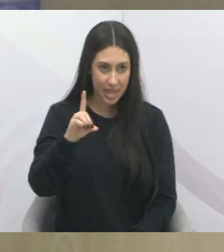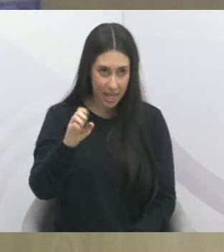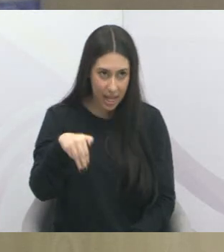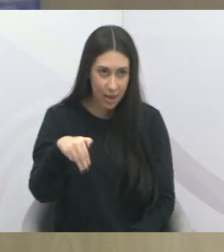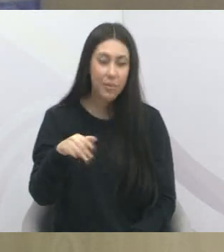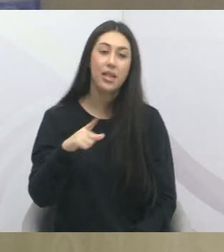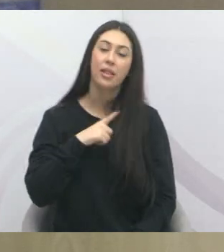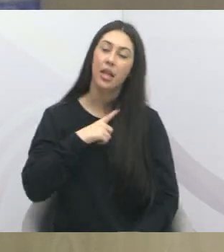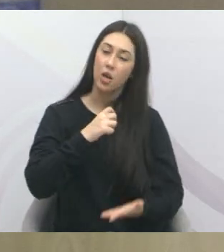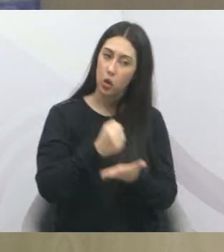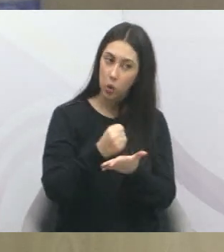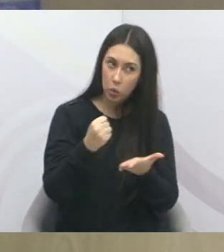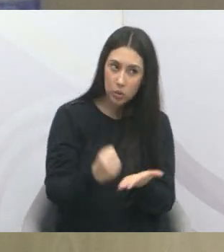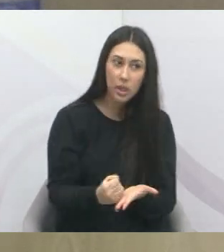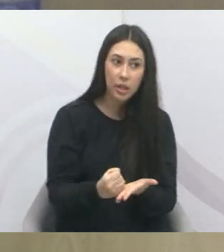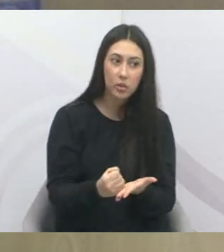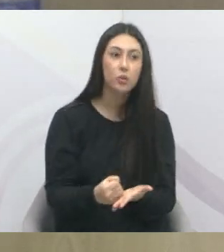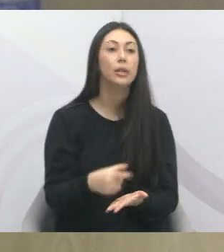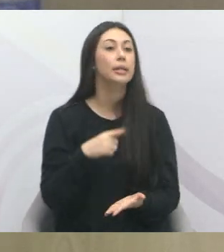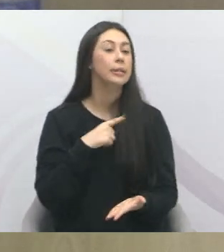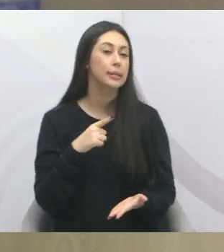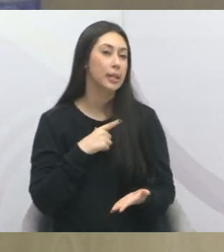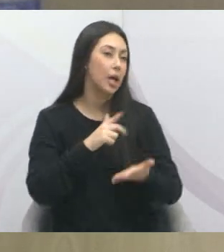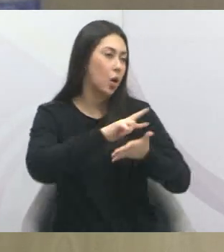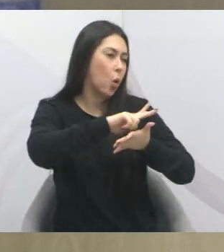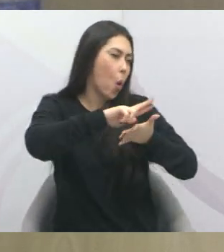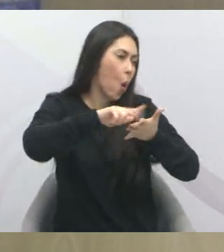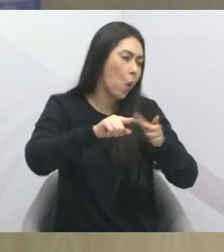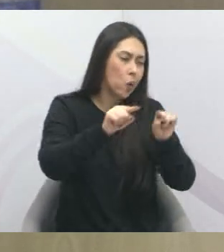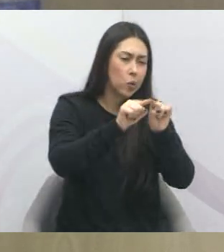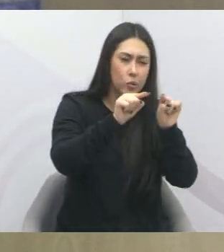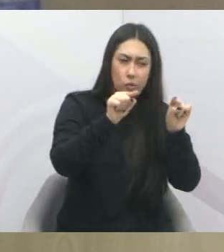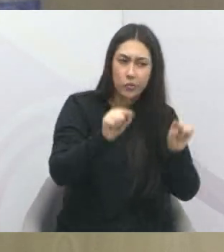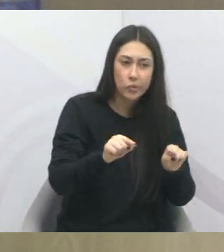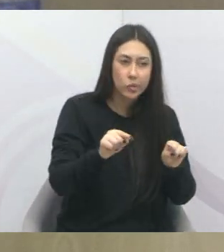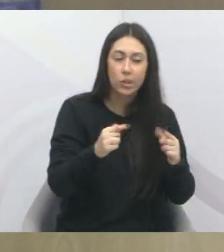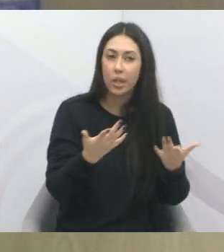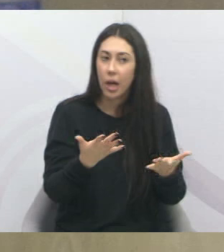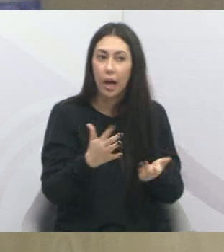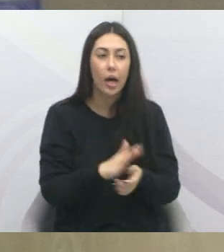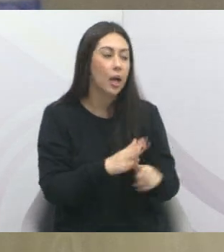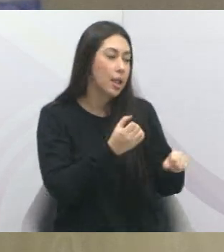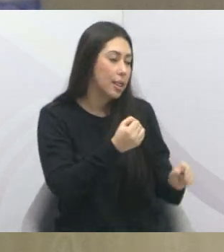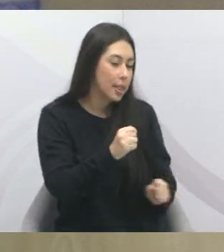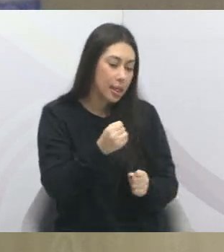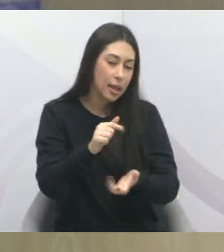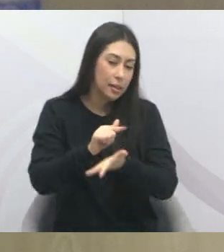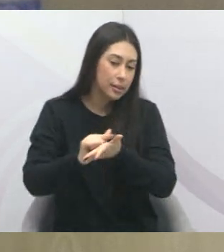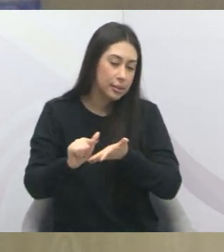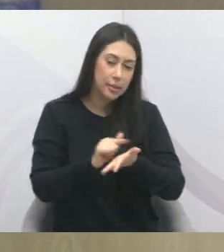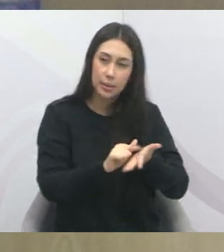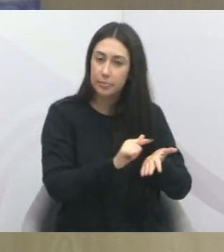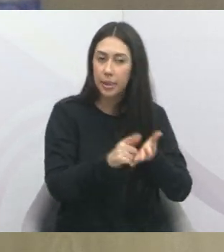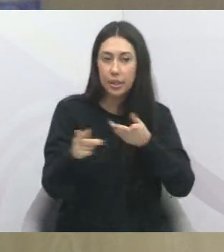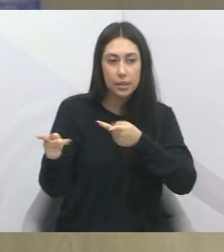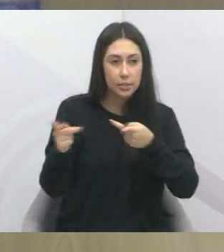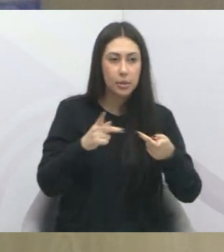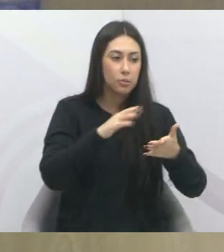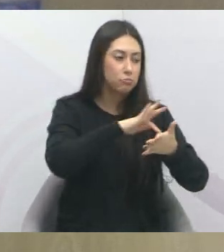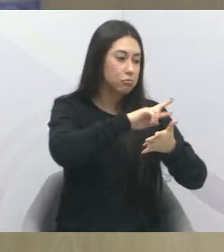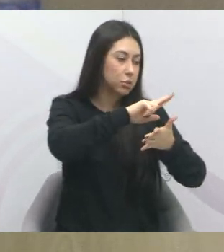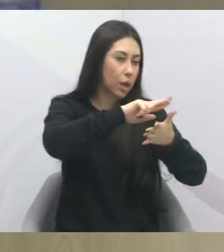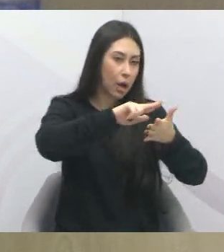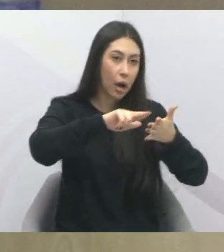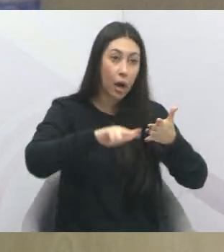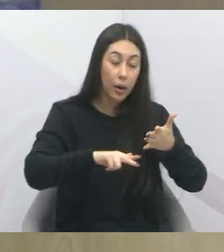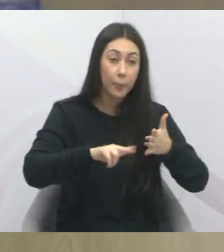naquele contrato, ele vai colocar recepcionista, limpeza, o técnico do raio-x, laboratório, o que tiver dentro do combo do